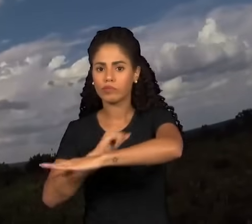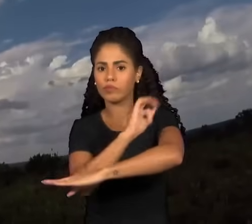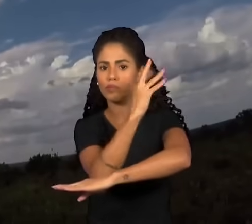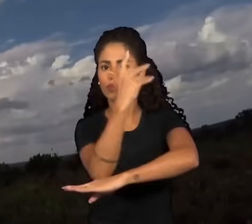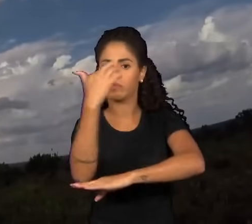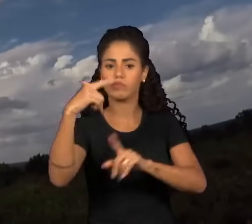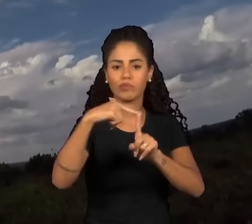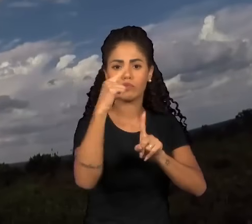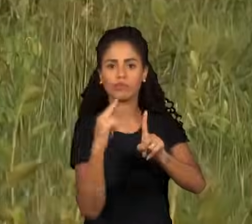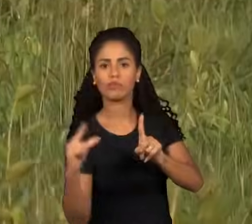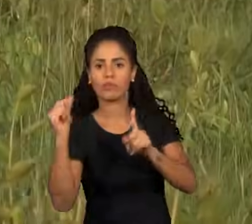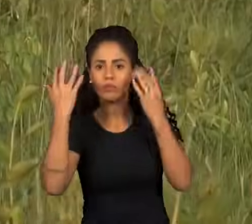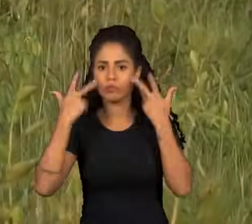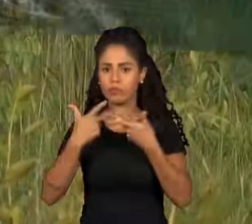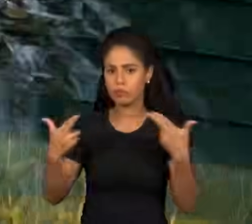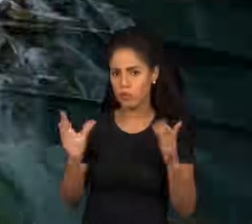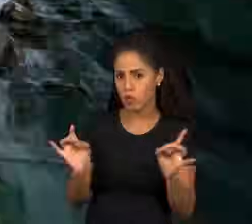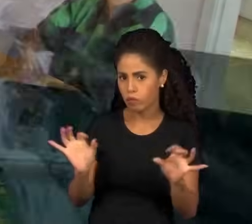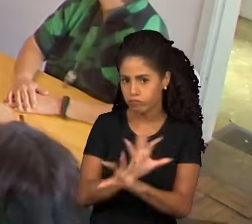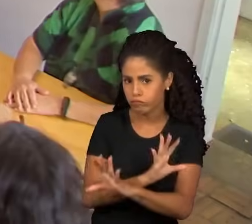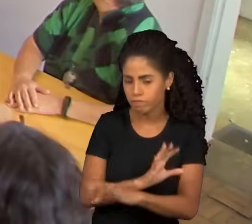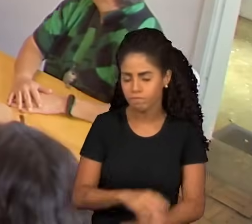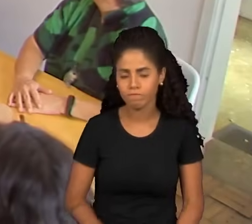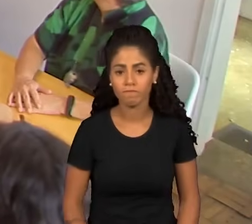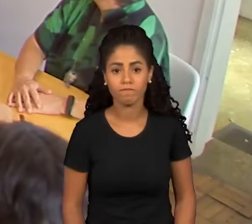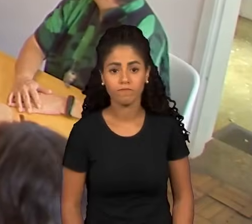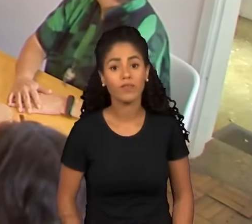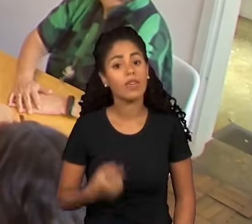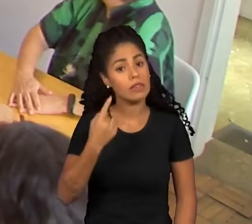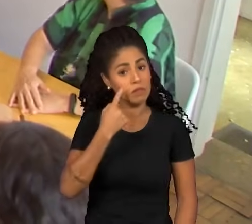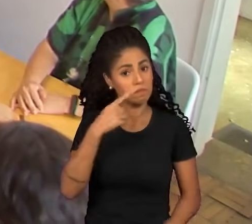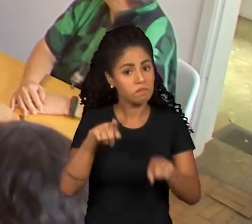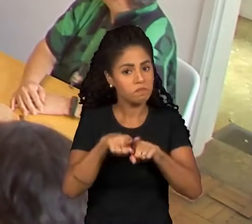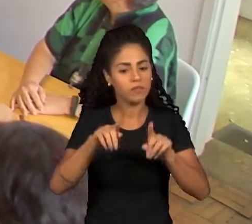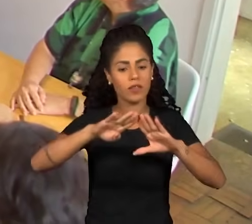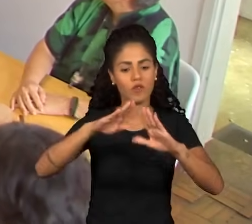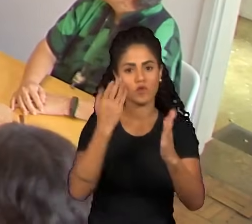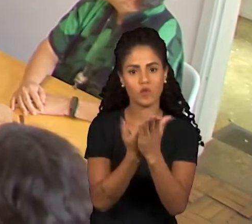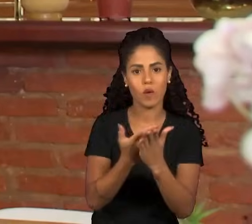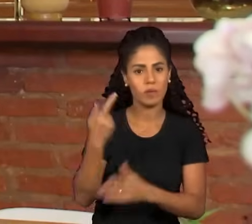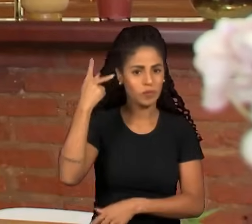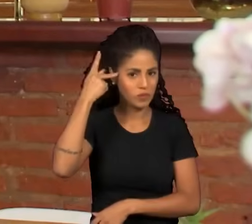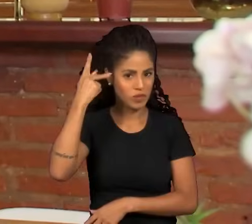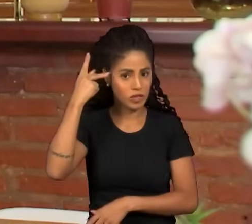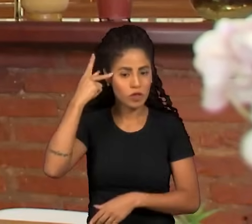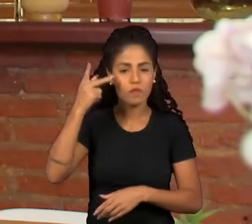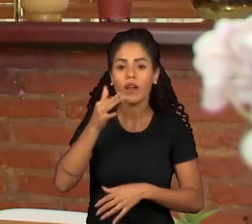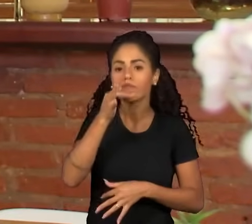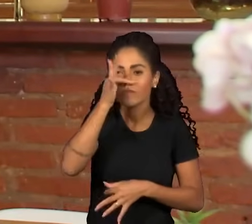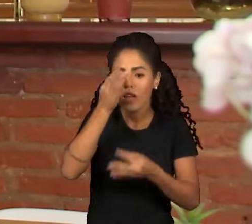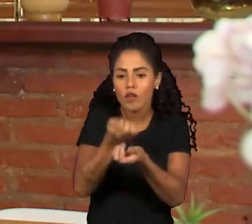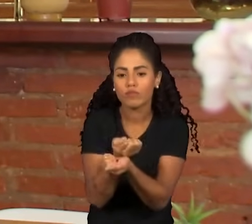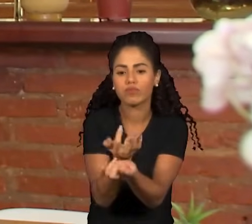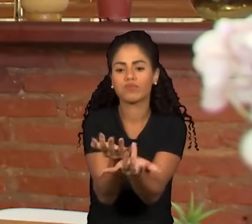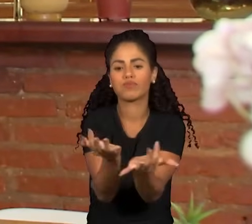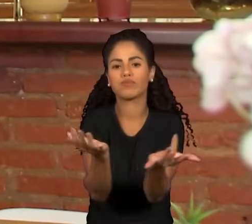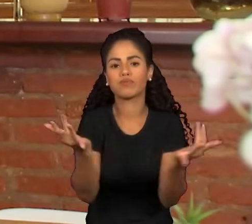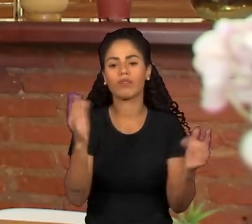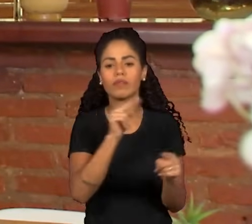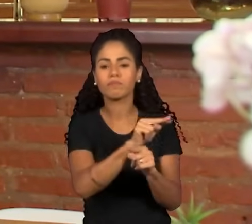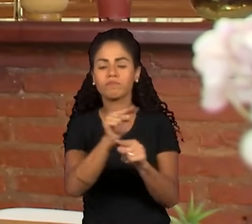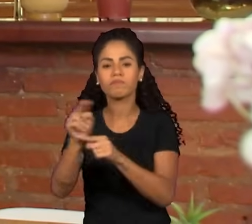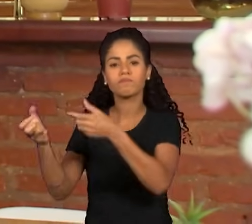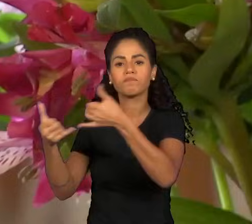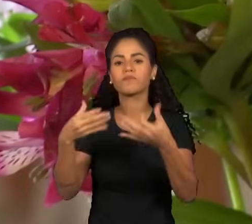espécies vegetais e animais. E a Escola de Botânica da capital paulista ensina os segredos do cultivo em